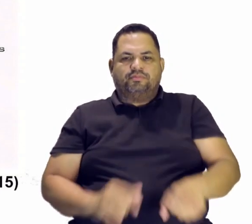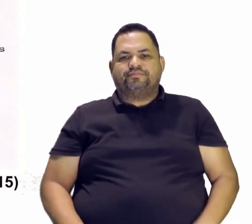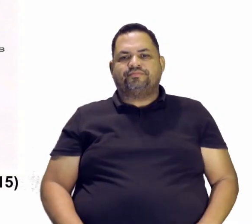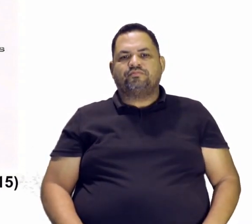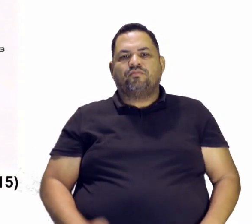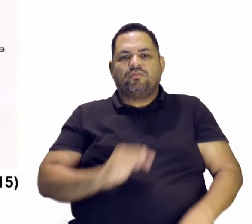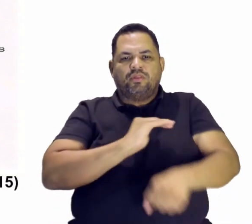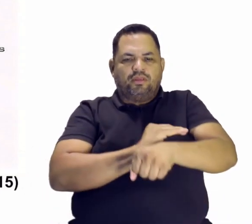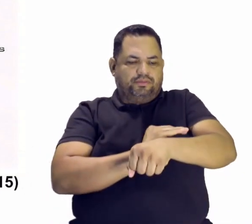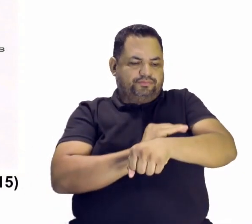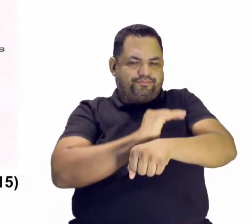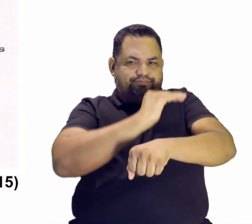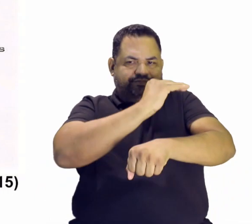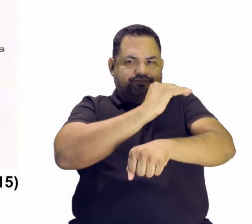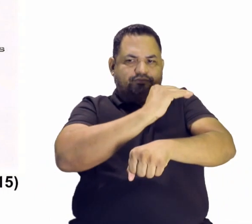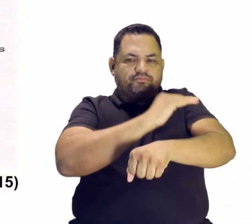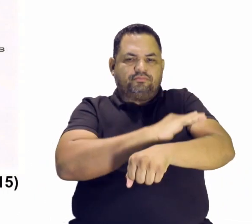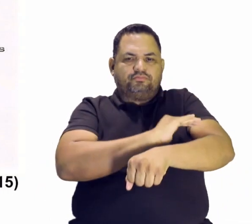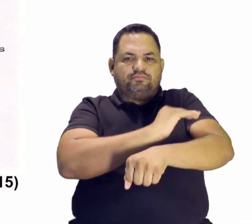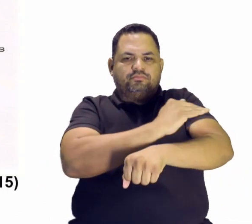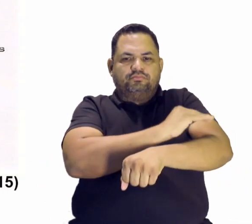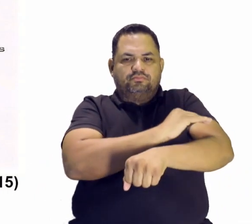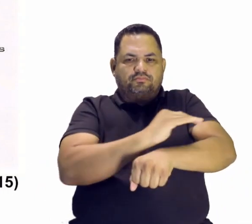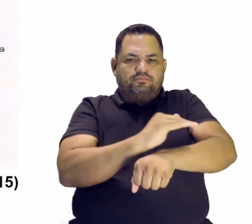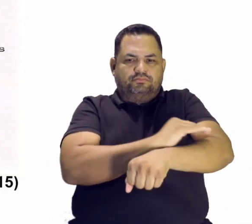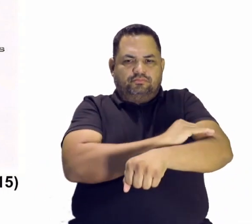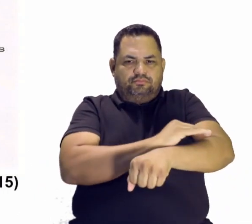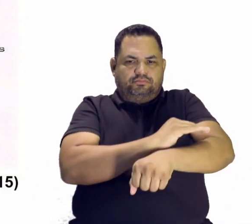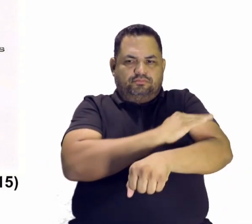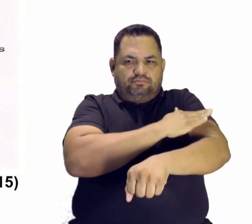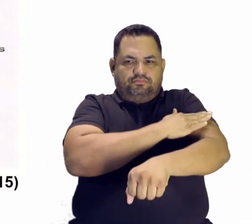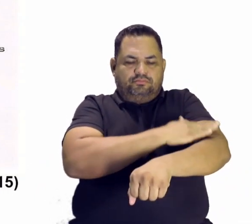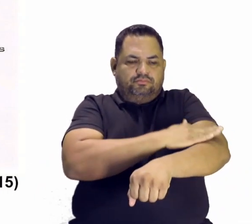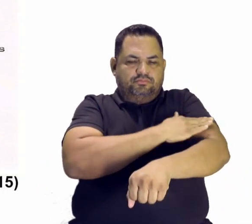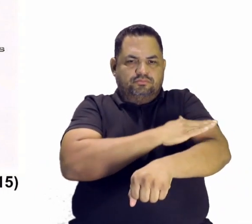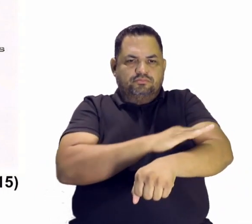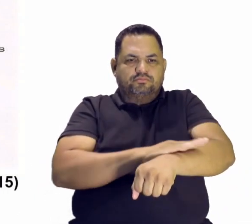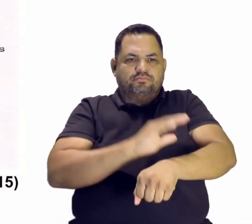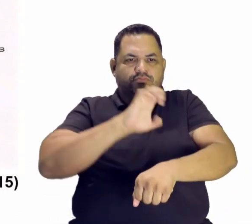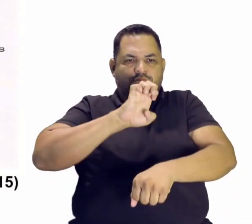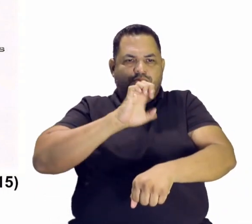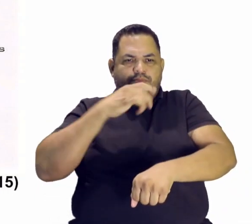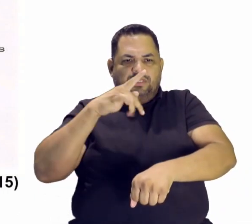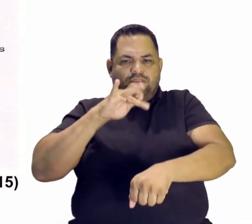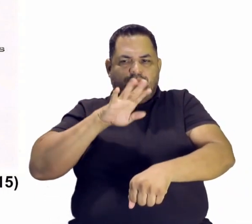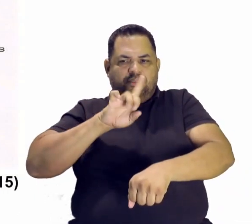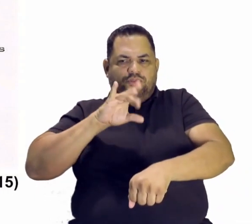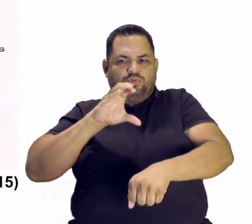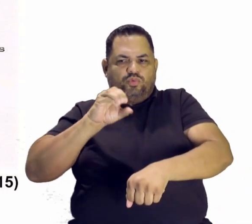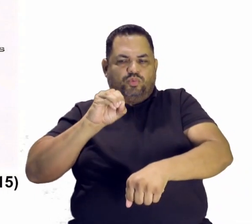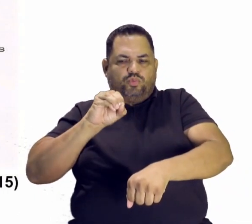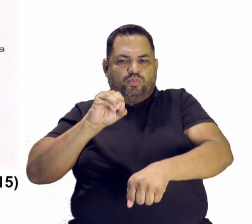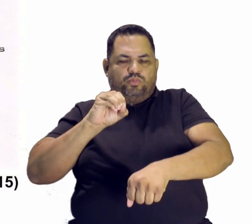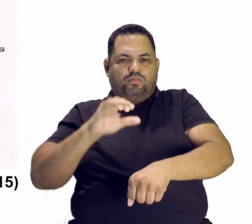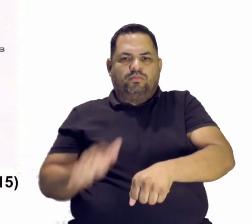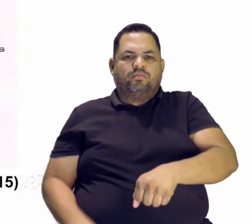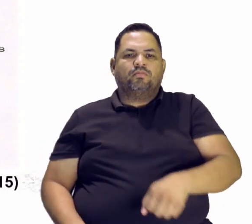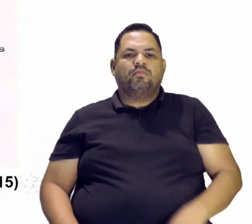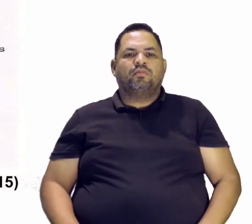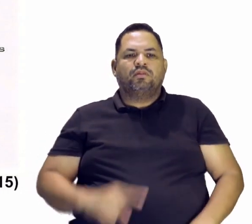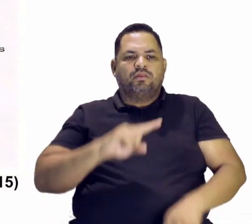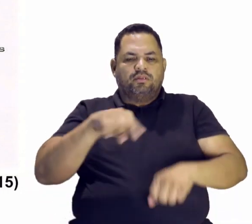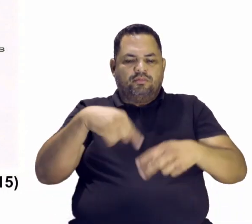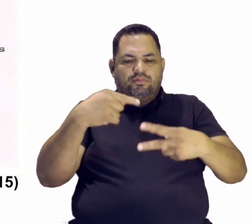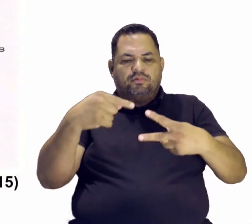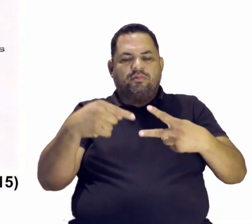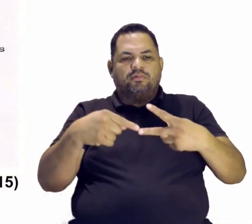essa composição maior, essa camada maior, a gente chama de epimísio, tá?